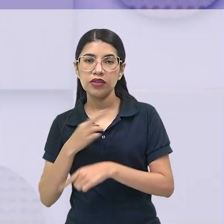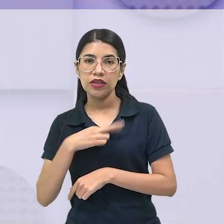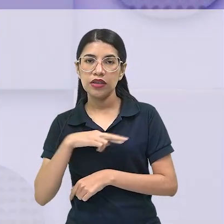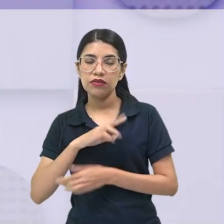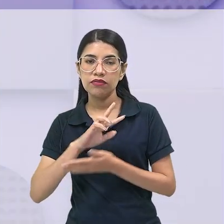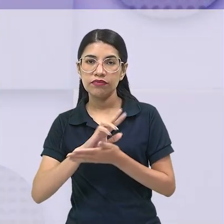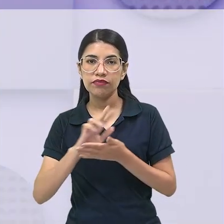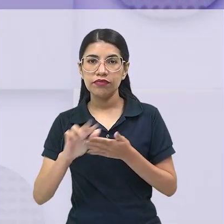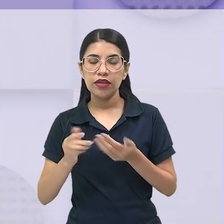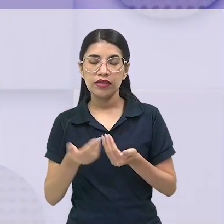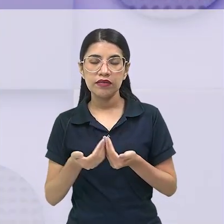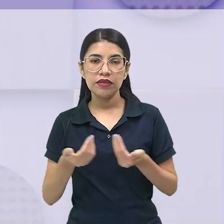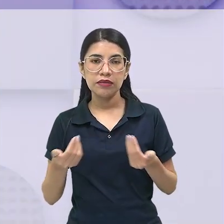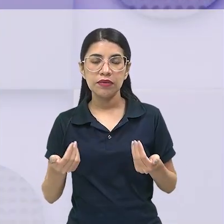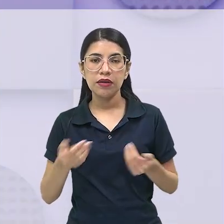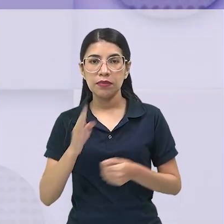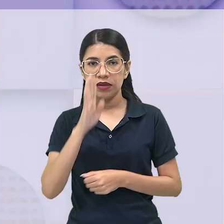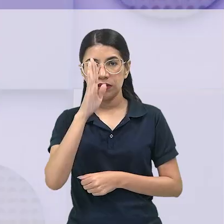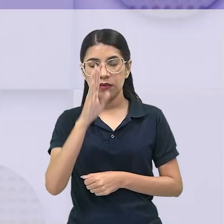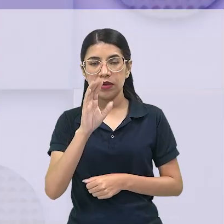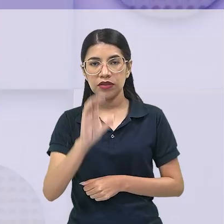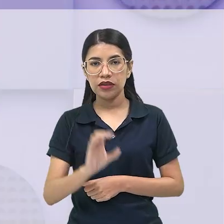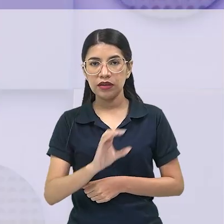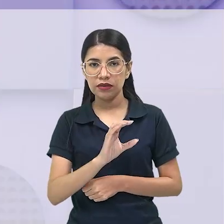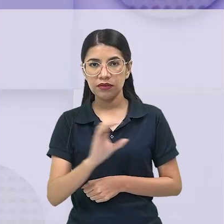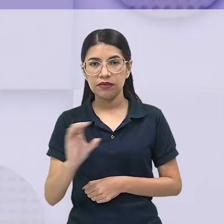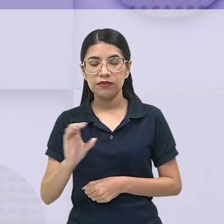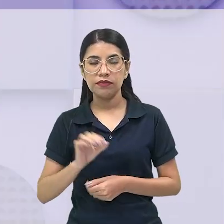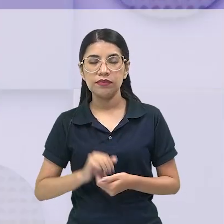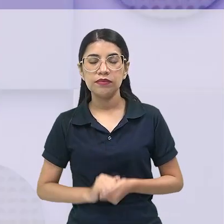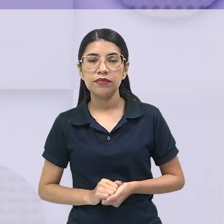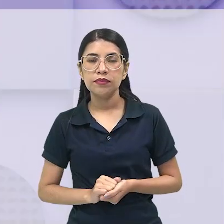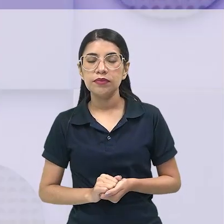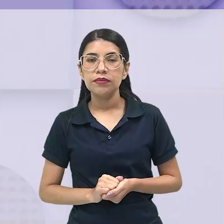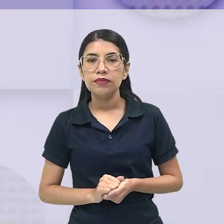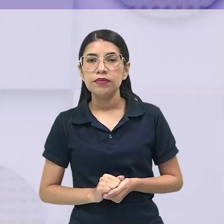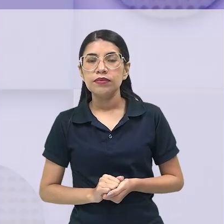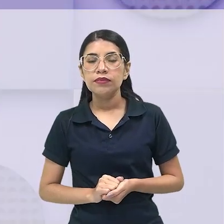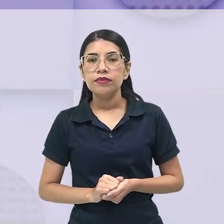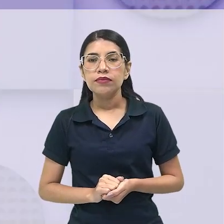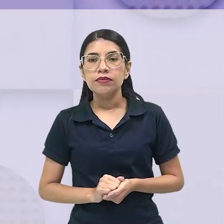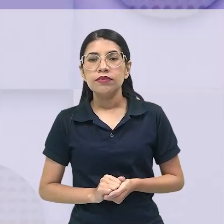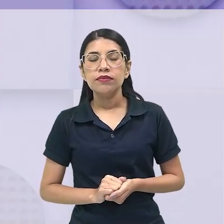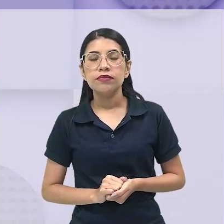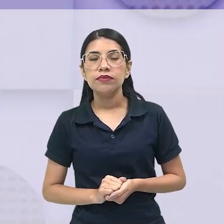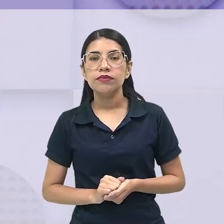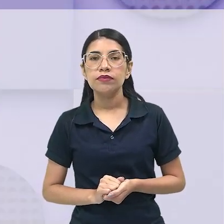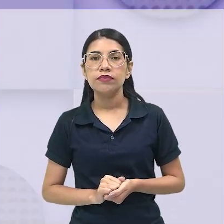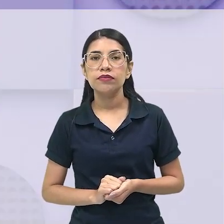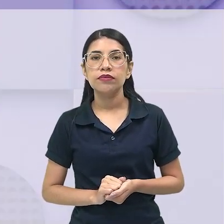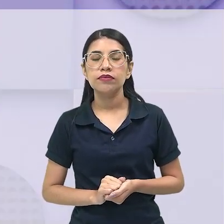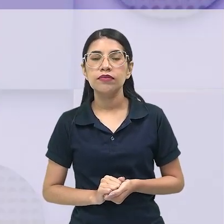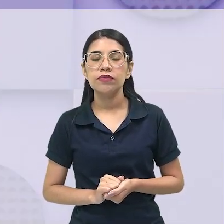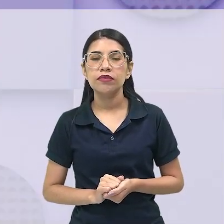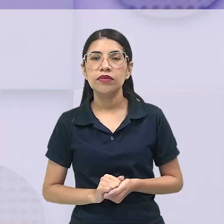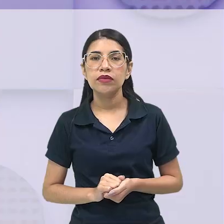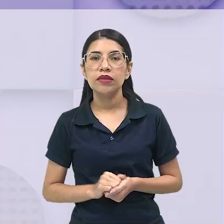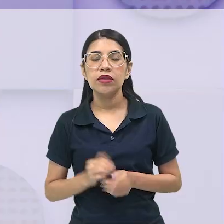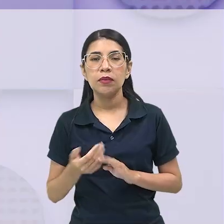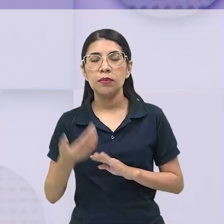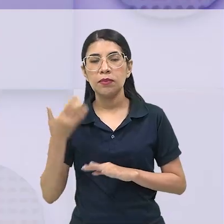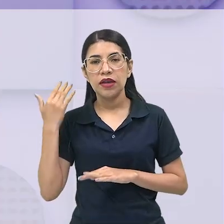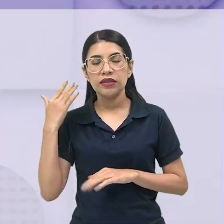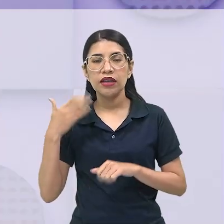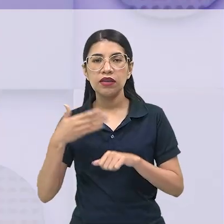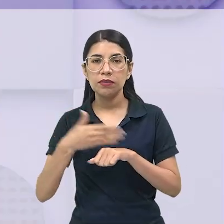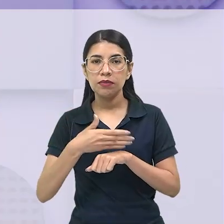as instituições religiosas, de maneira especial a Igreja Católica Romana. Eu estive um tempo da minha vida atrás,